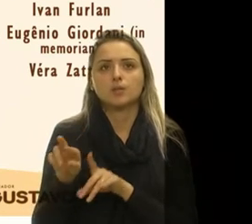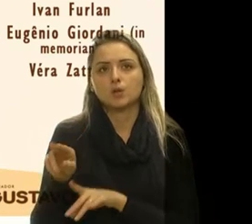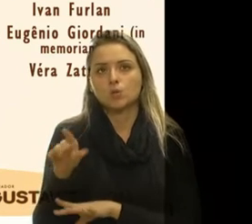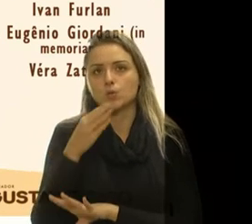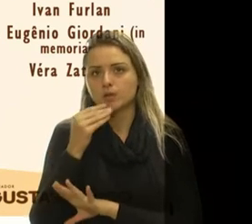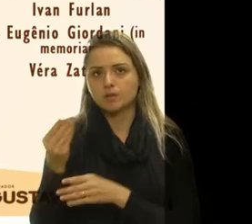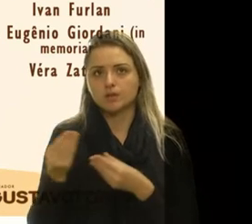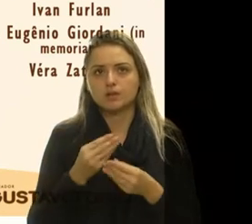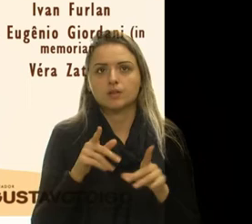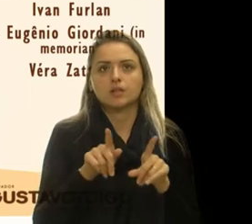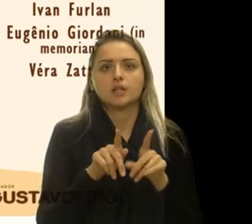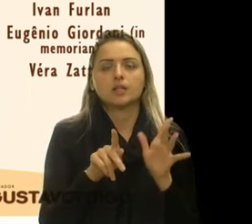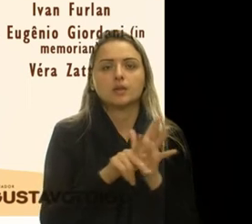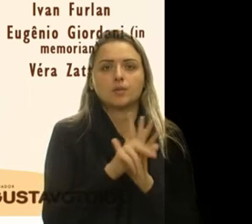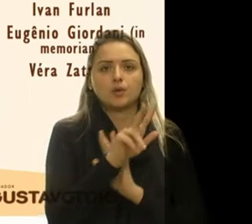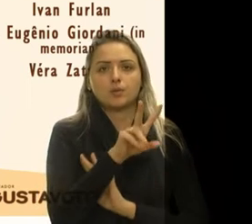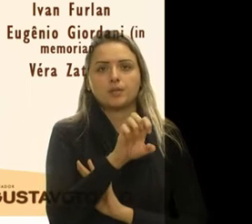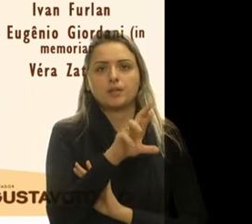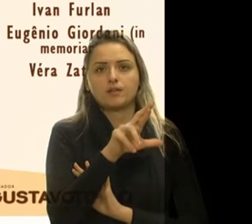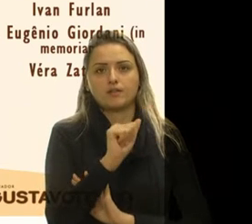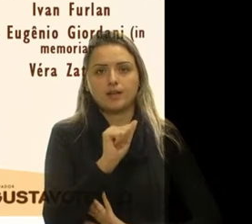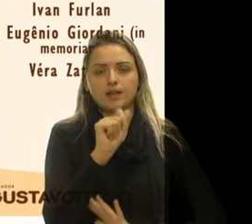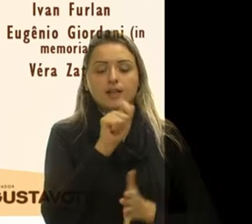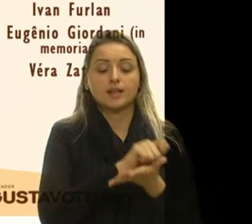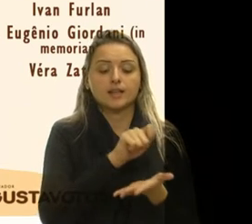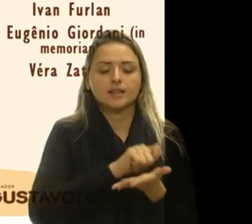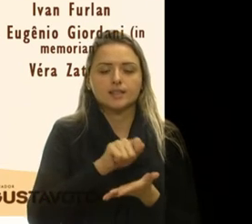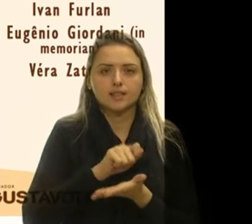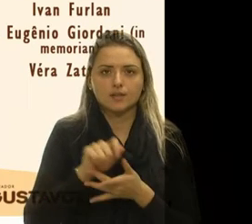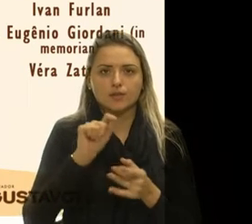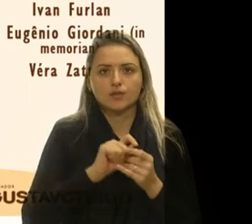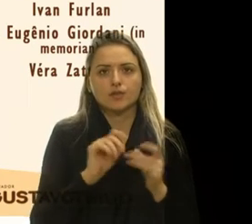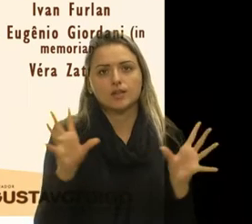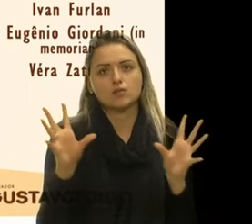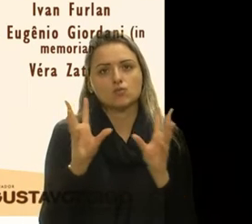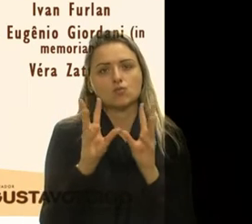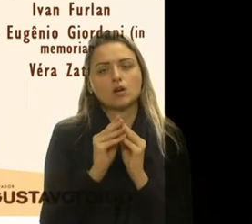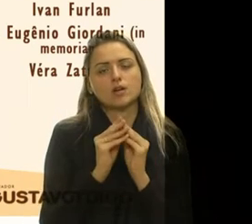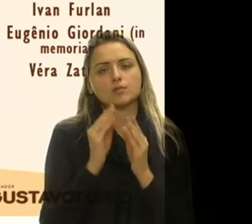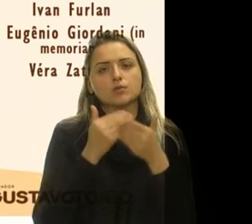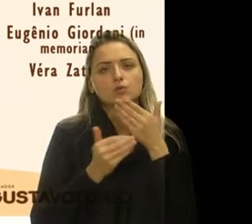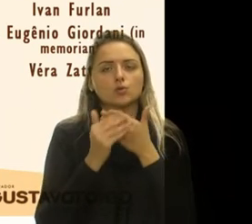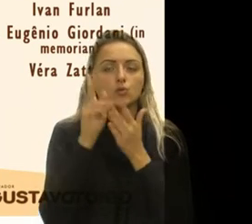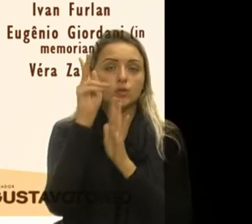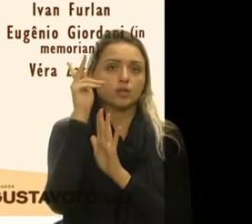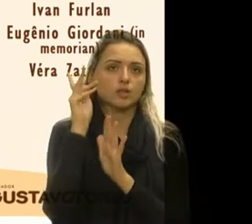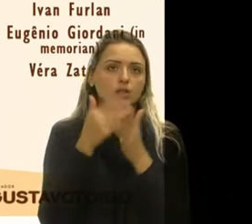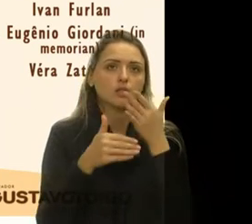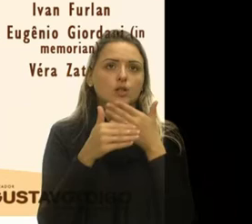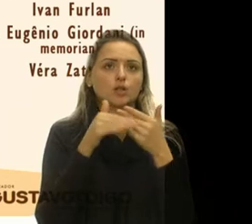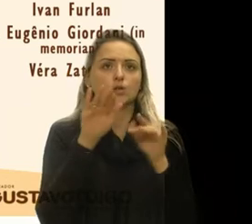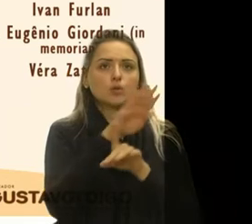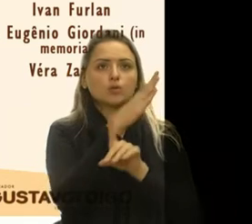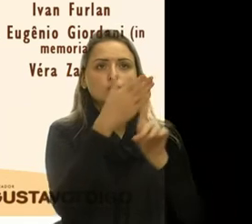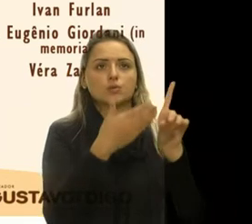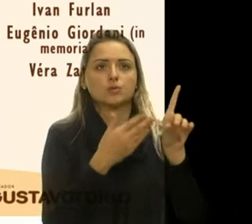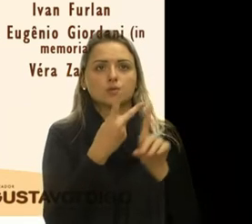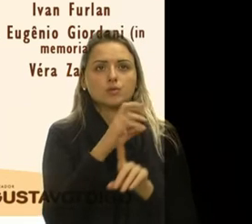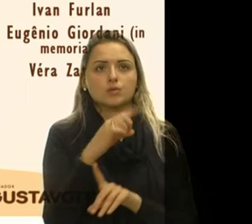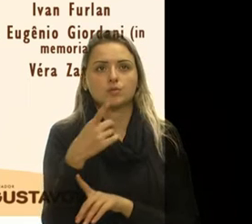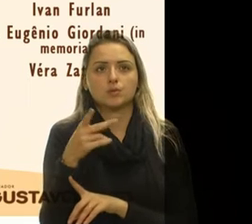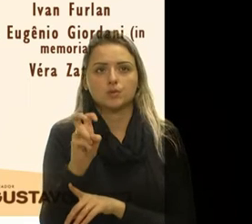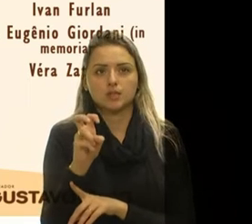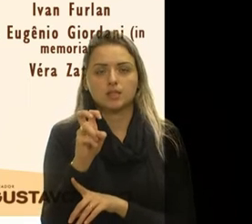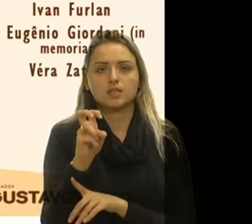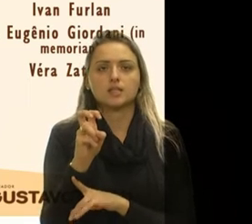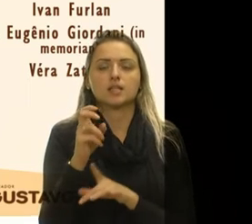própria Vera Zátera, que escreveu sobre Aldo Locatelli, fez um belo resgate. Todos eles foram homenageados no ano de 2015 com a